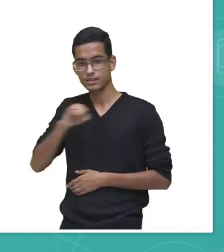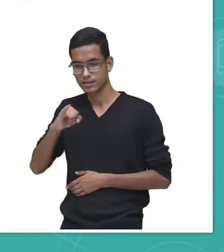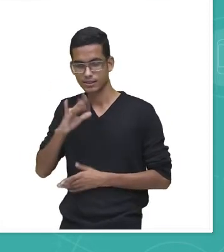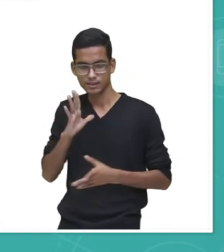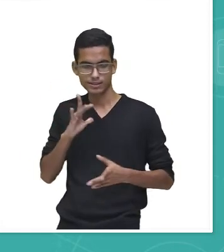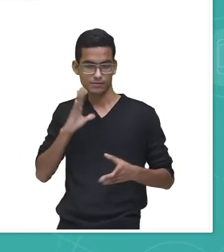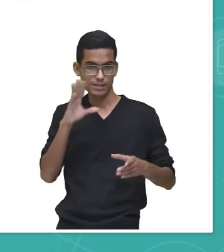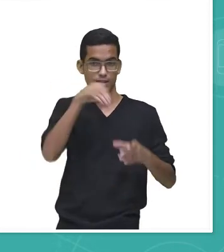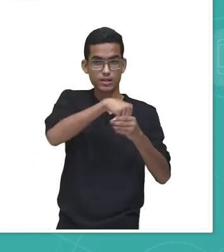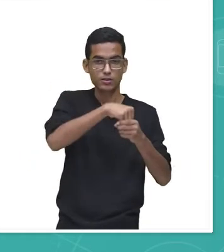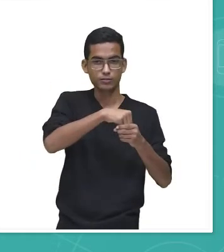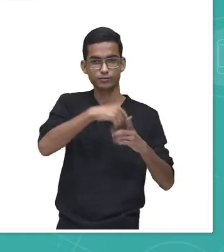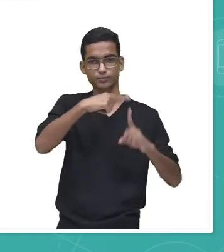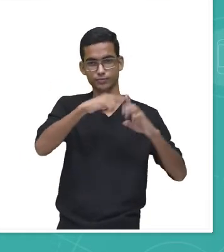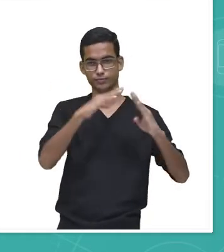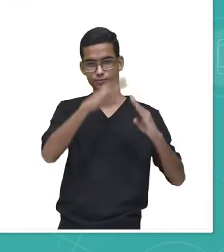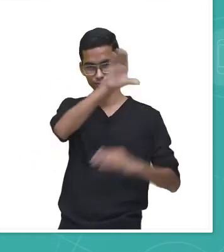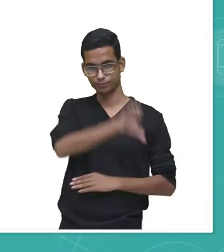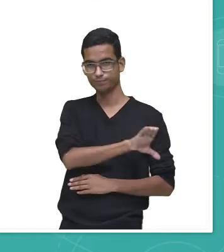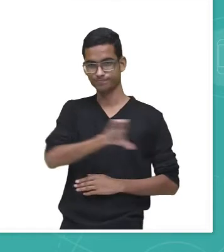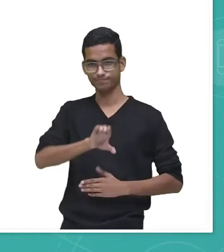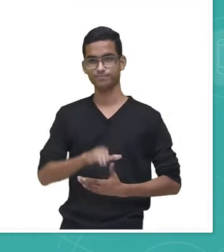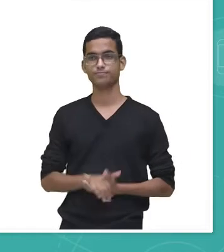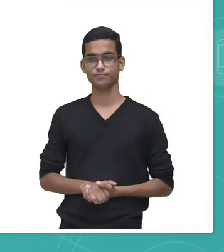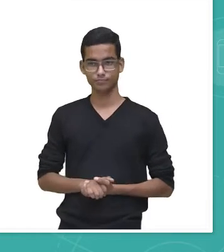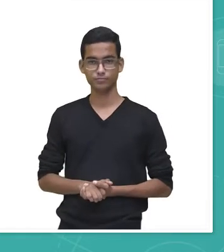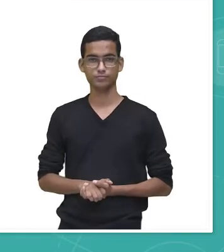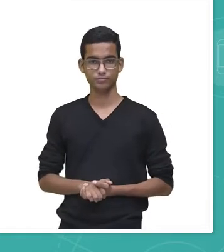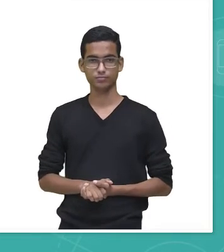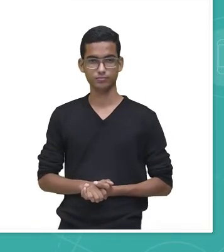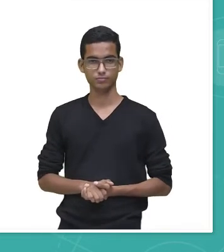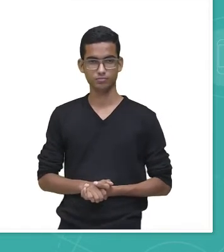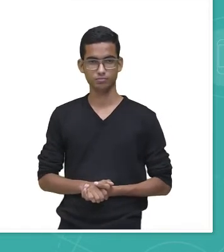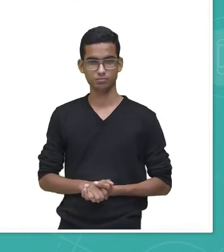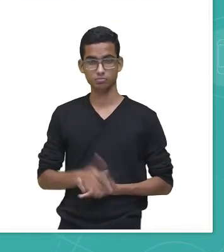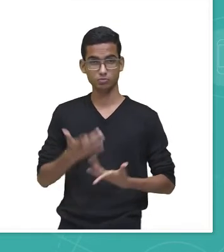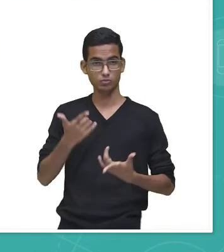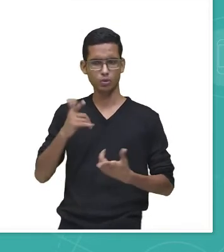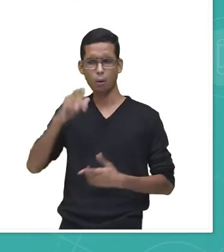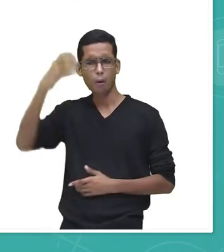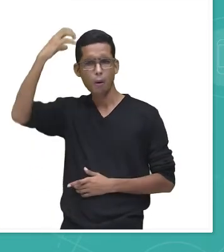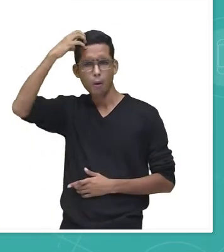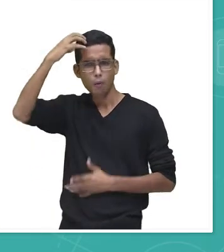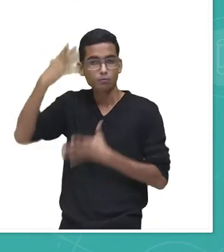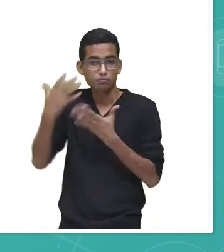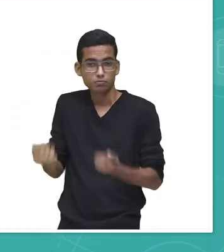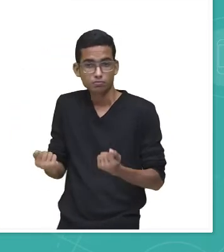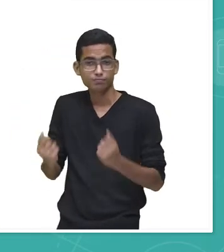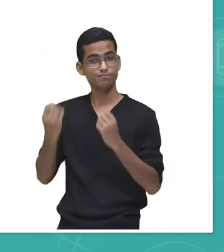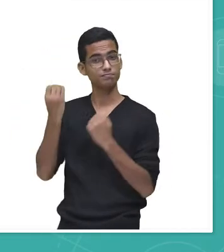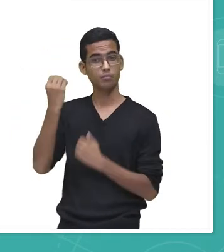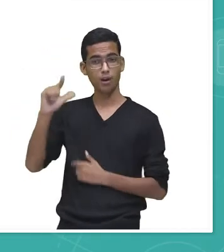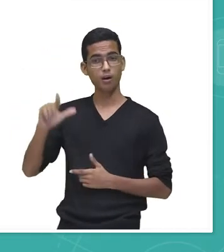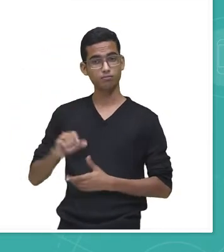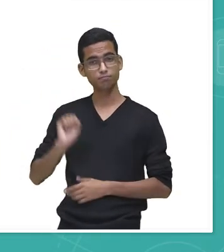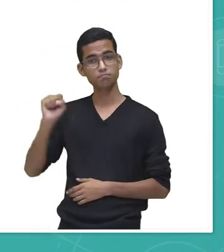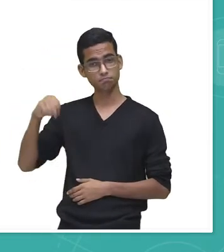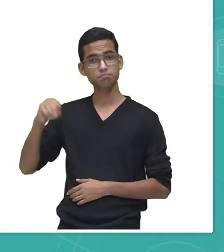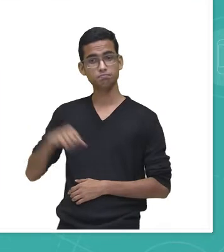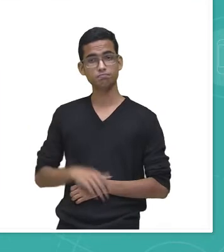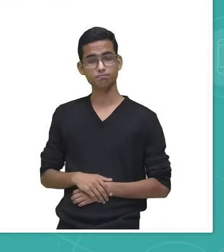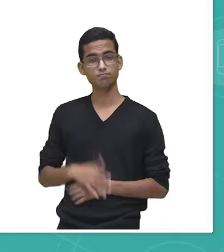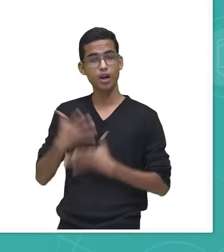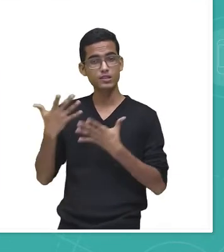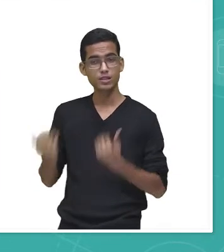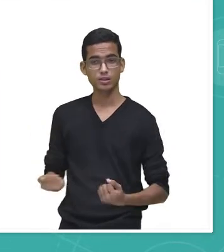Então, isso mostra esse poder. O rei permitia isso? Claro. O próprio rei, ele é católico, ele obedece a